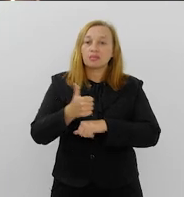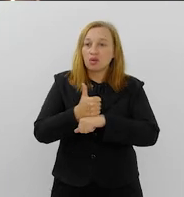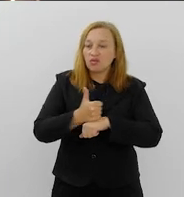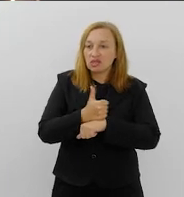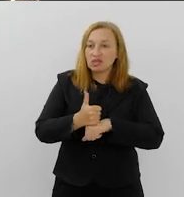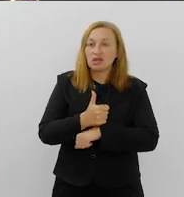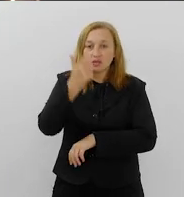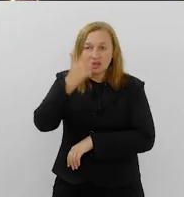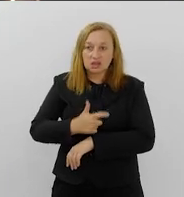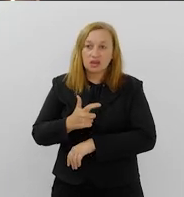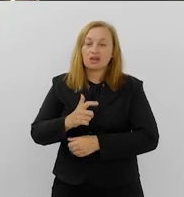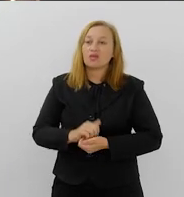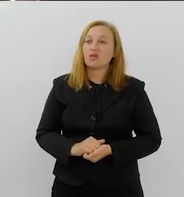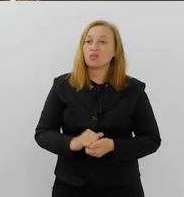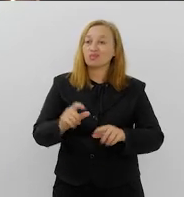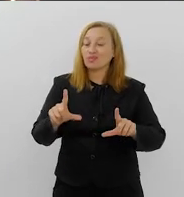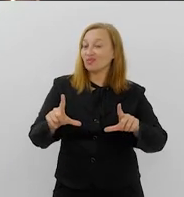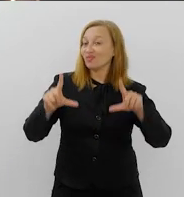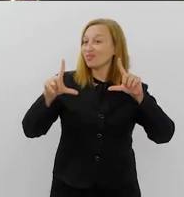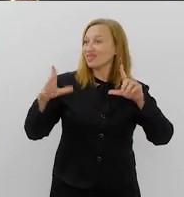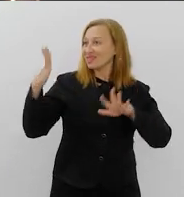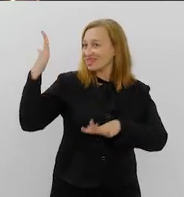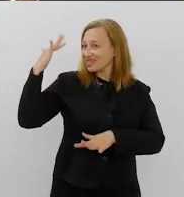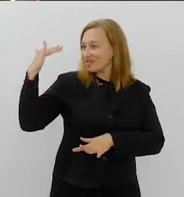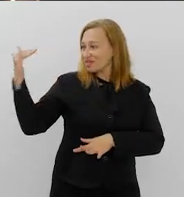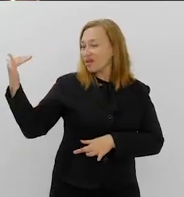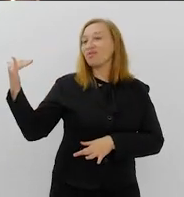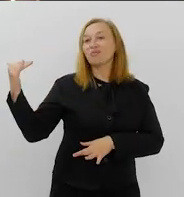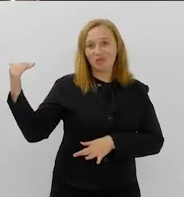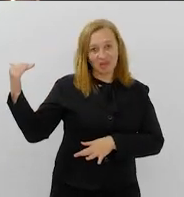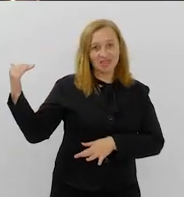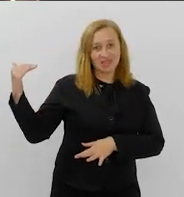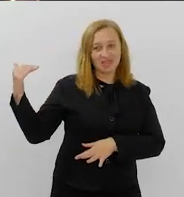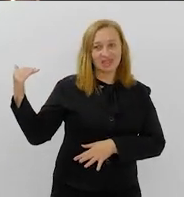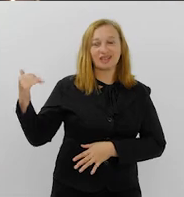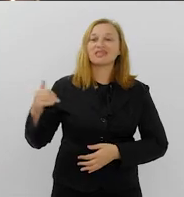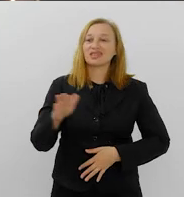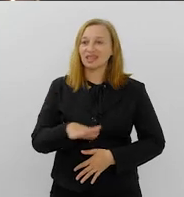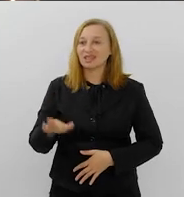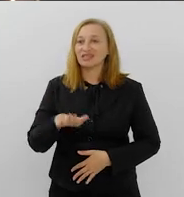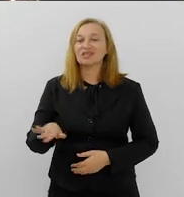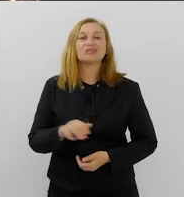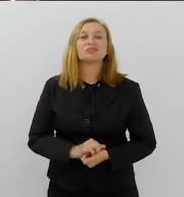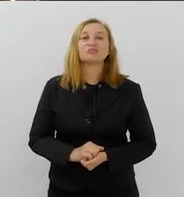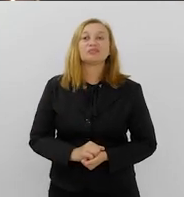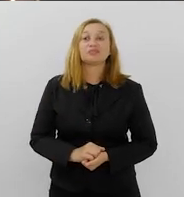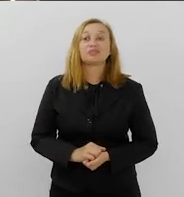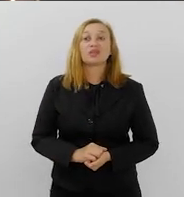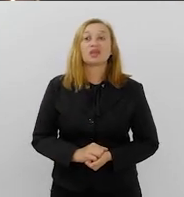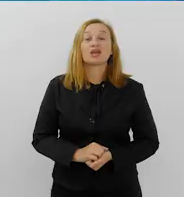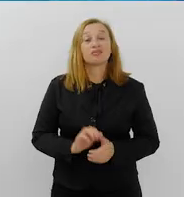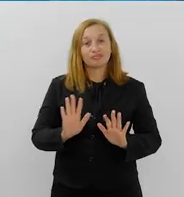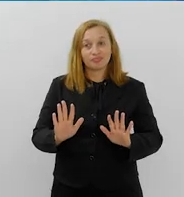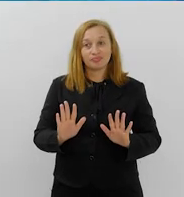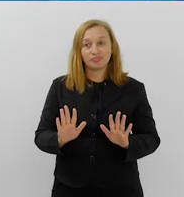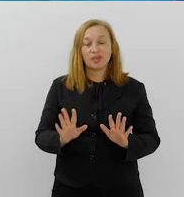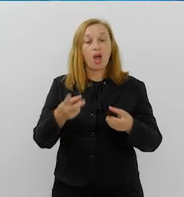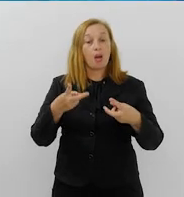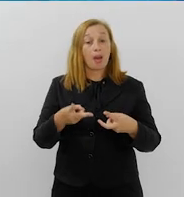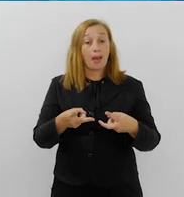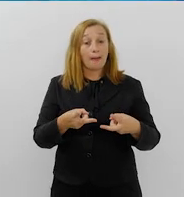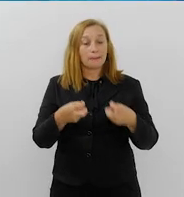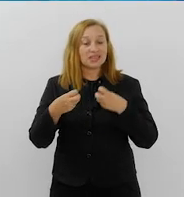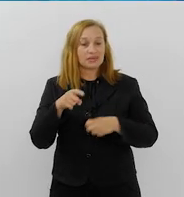se promover e até virar uma celebridade, uma subcelebridade aí? Porque uma